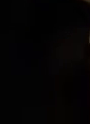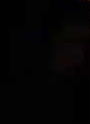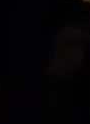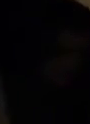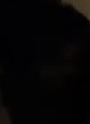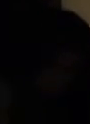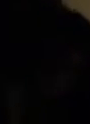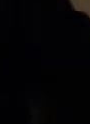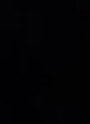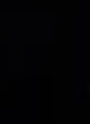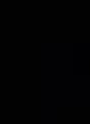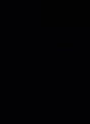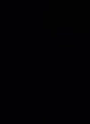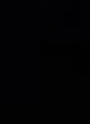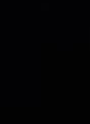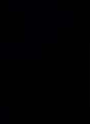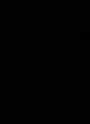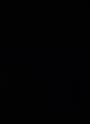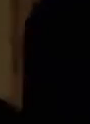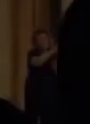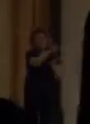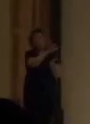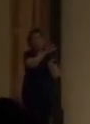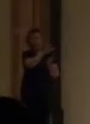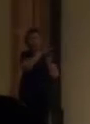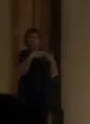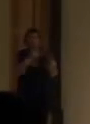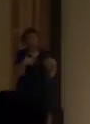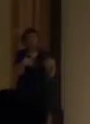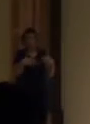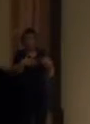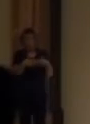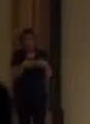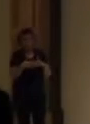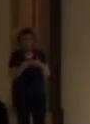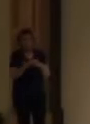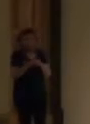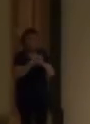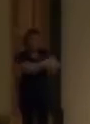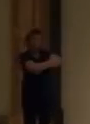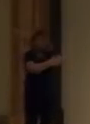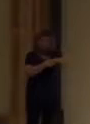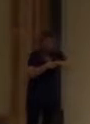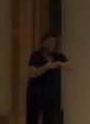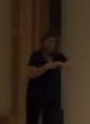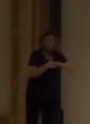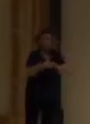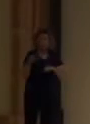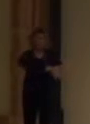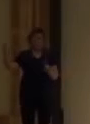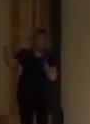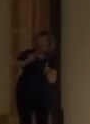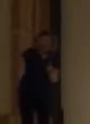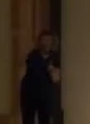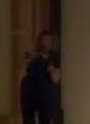humano. Dupla porque é excluído por ser pobre, por ser dominado. Dupla também porque lhe